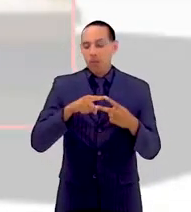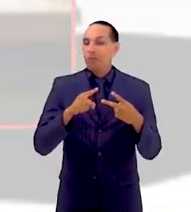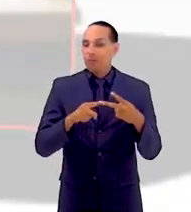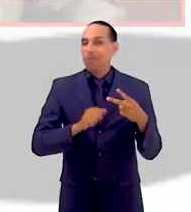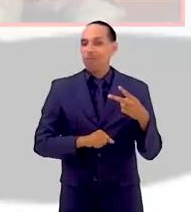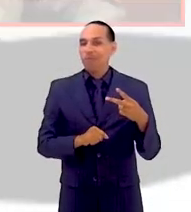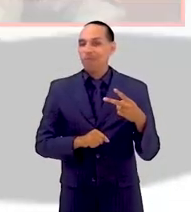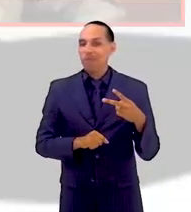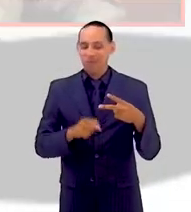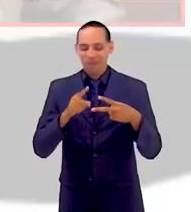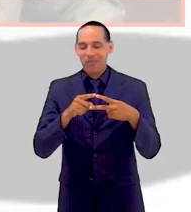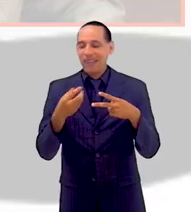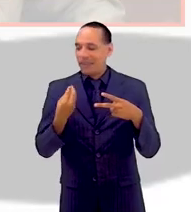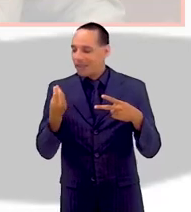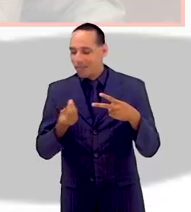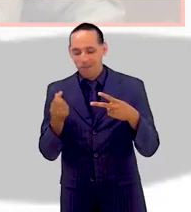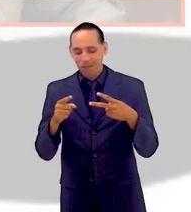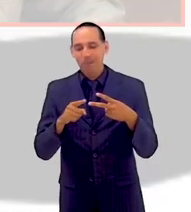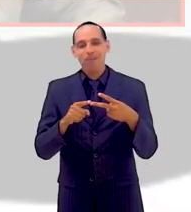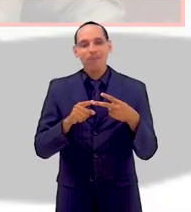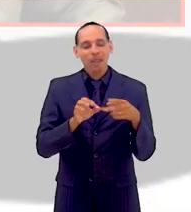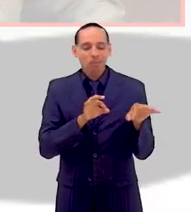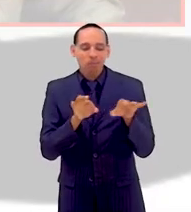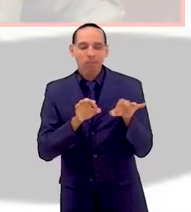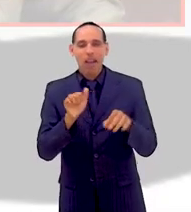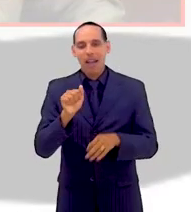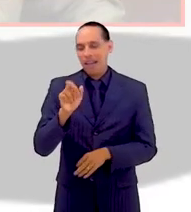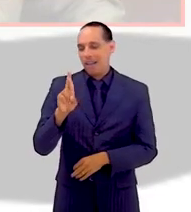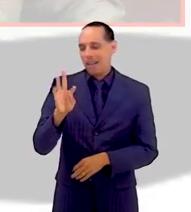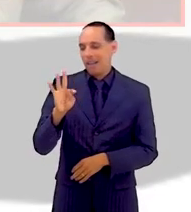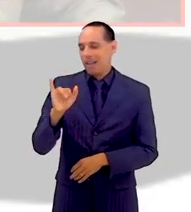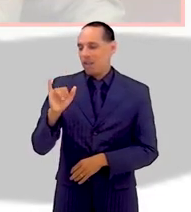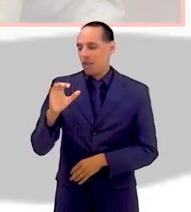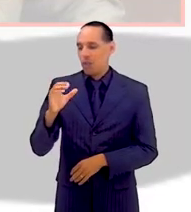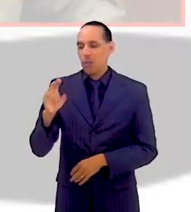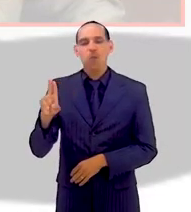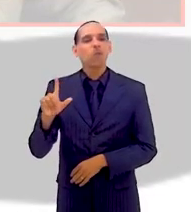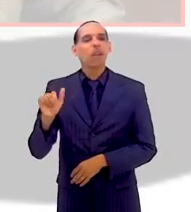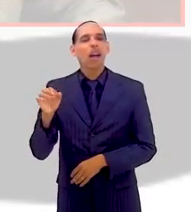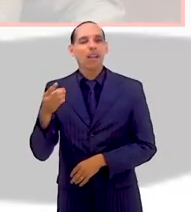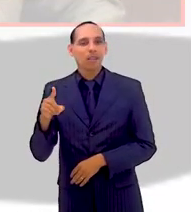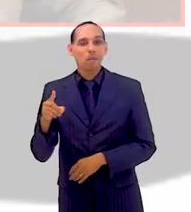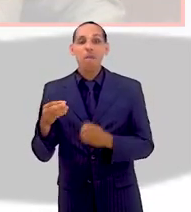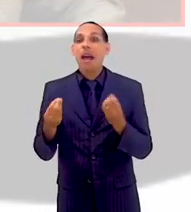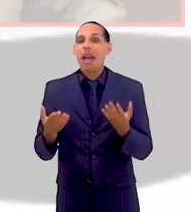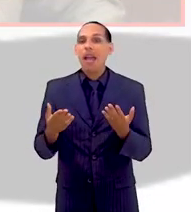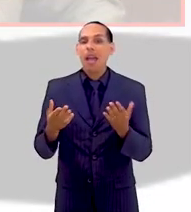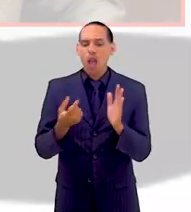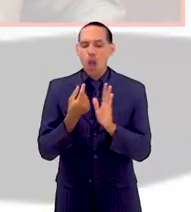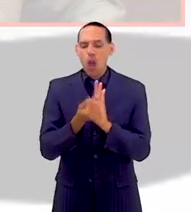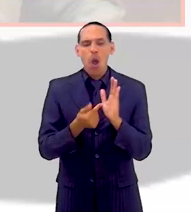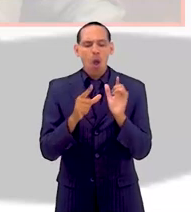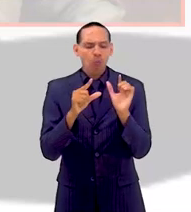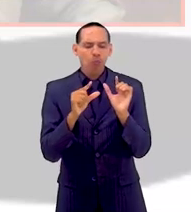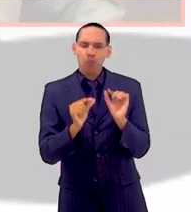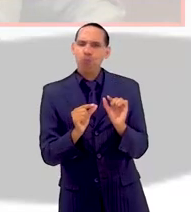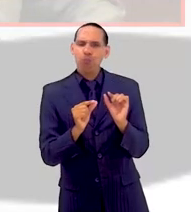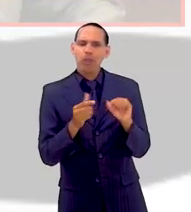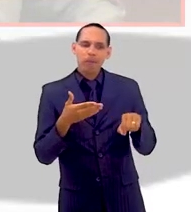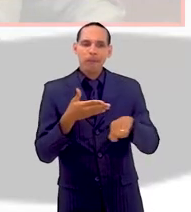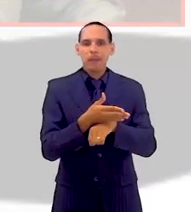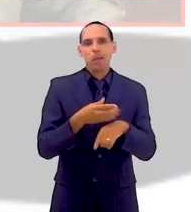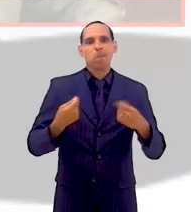outra, não saberia nem em que medida, qual mais, para poder superar tanto esse orçamento pífio que há